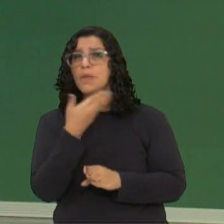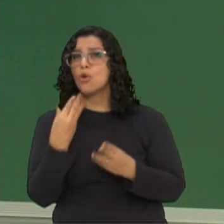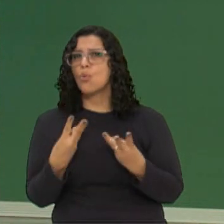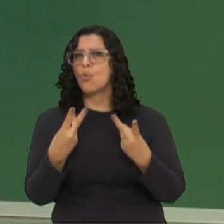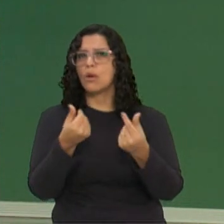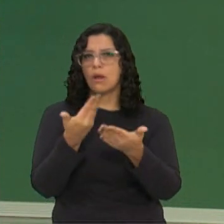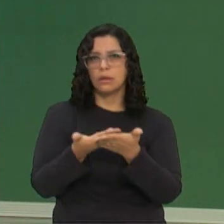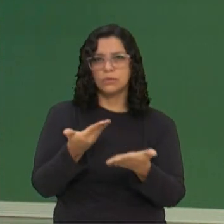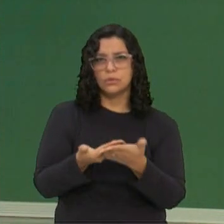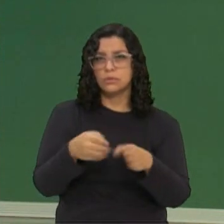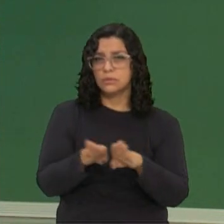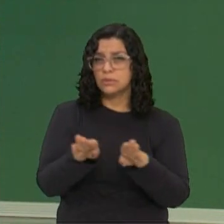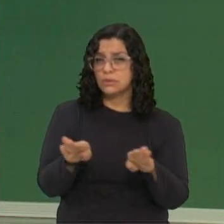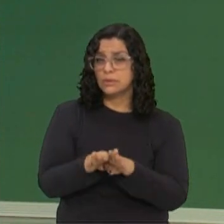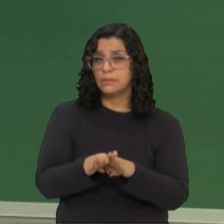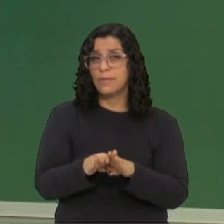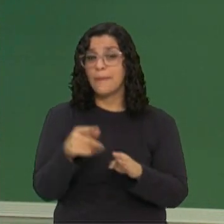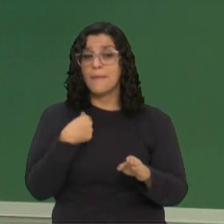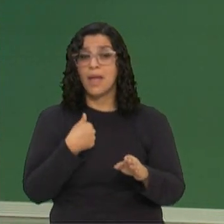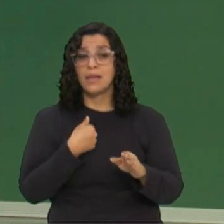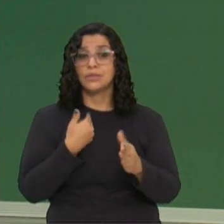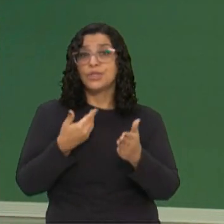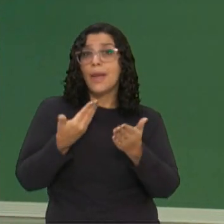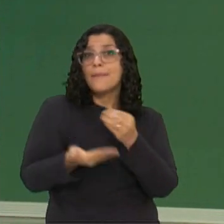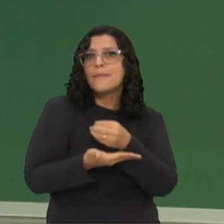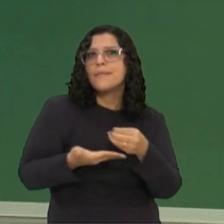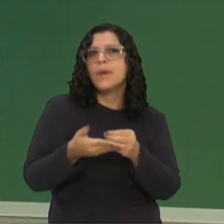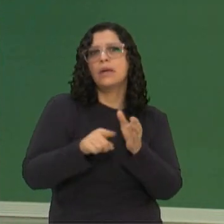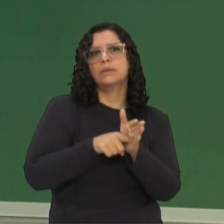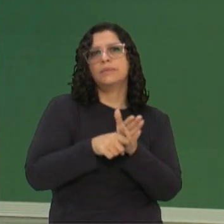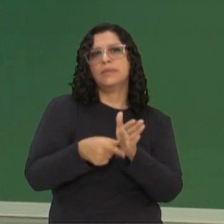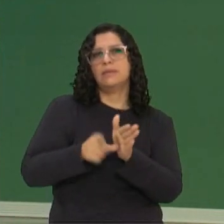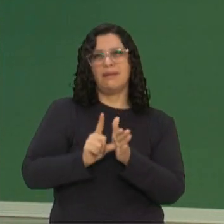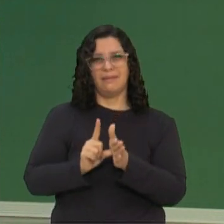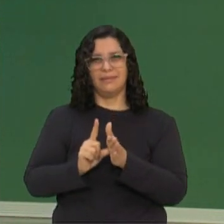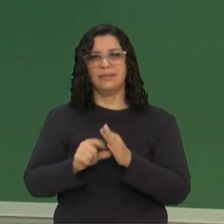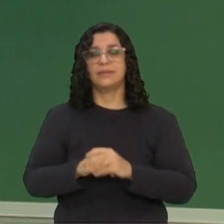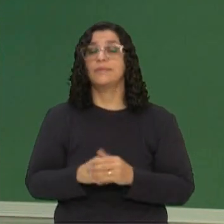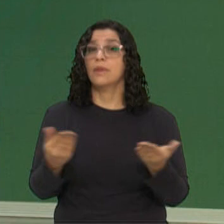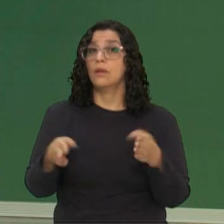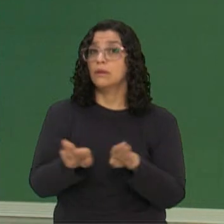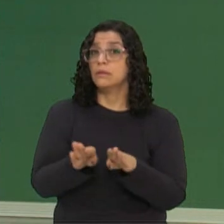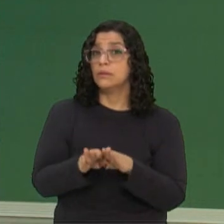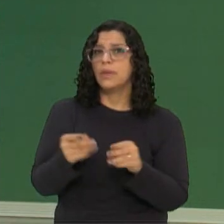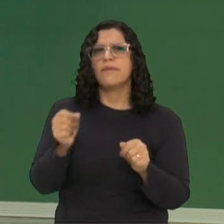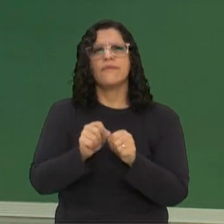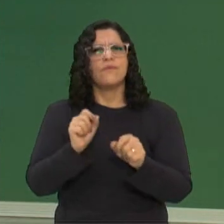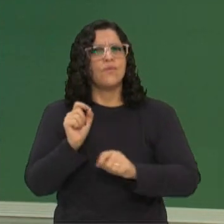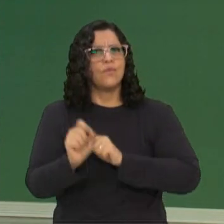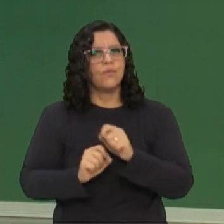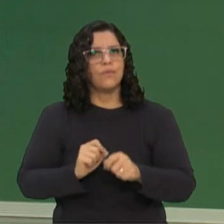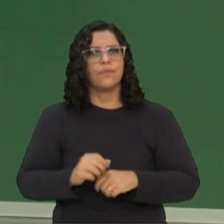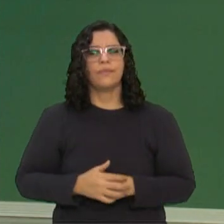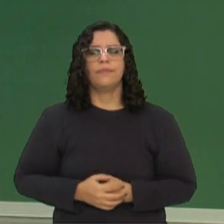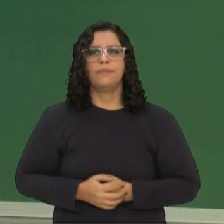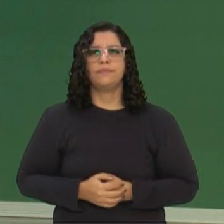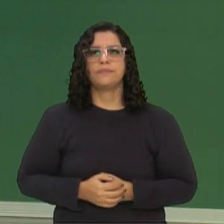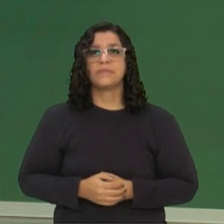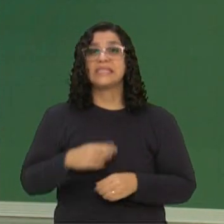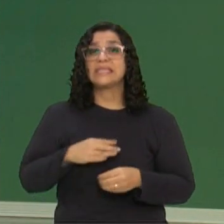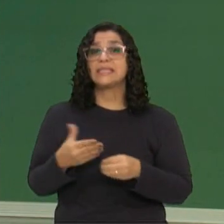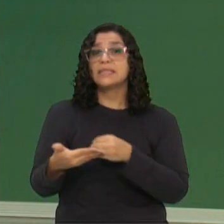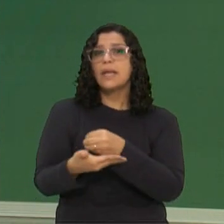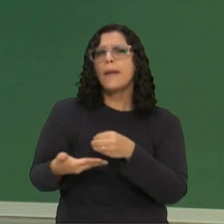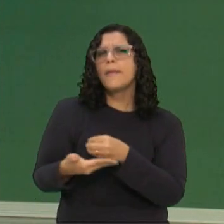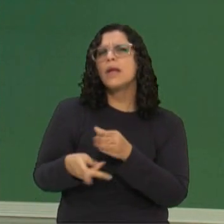baseado nos estudos do Oersted, e aí surgiu depois disso aí a